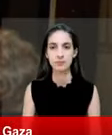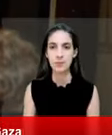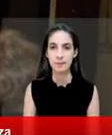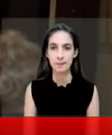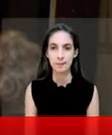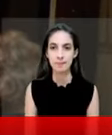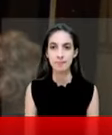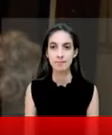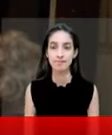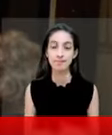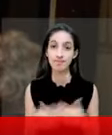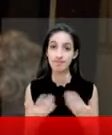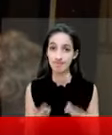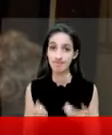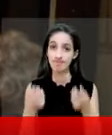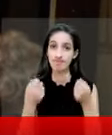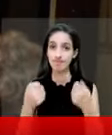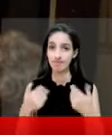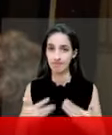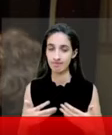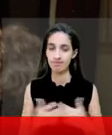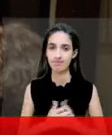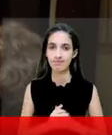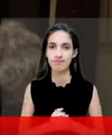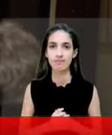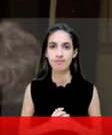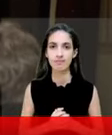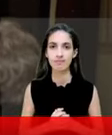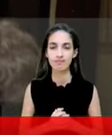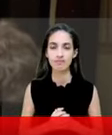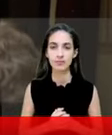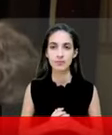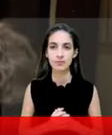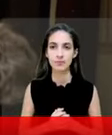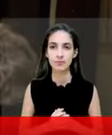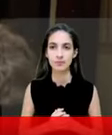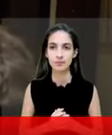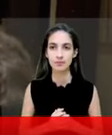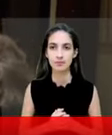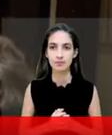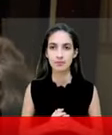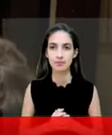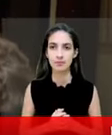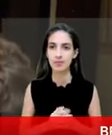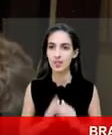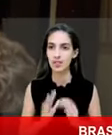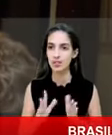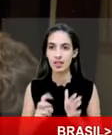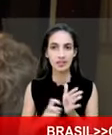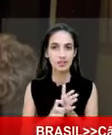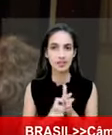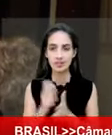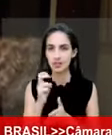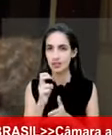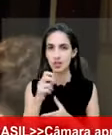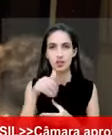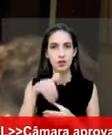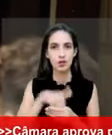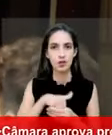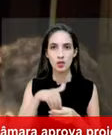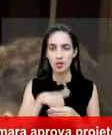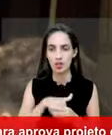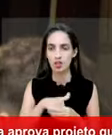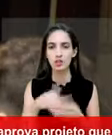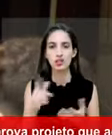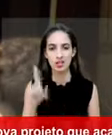disse no prolongamento da sessão, foi a quinta vez que foi votado o requerimento de revogação da